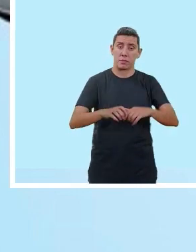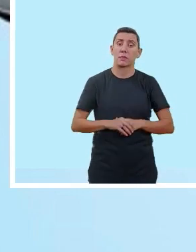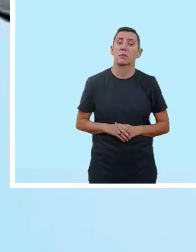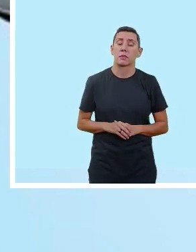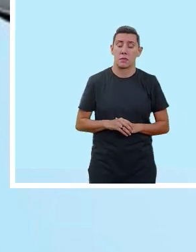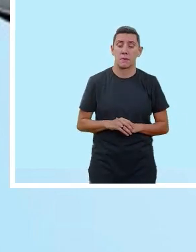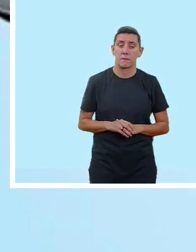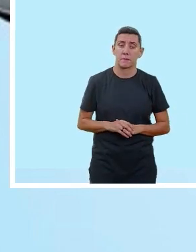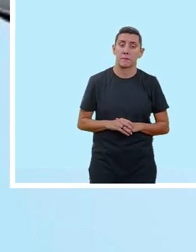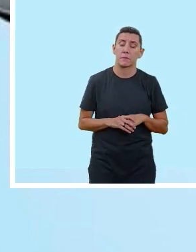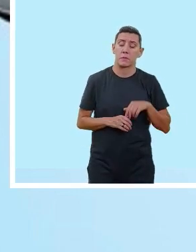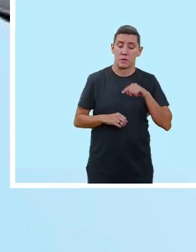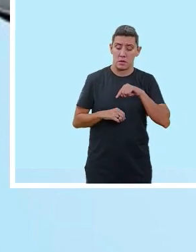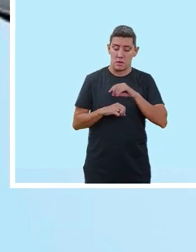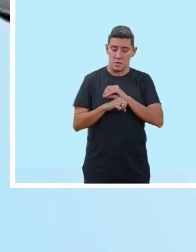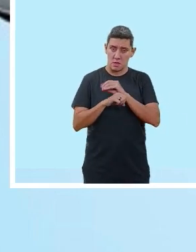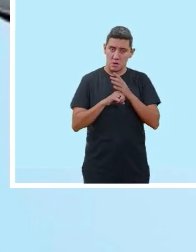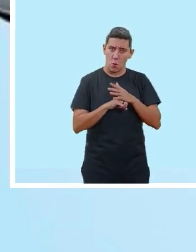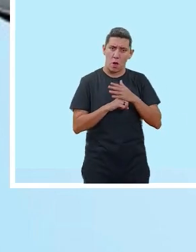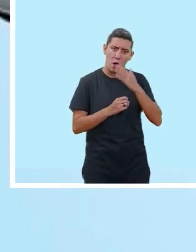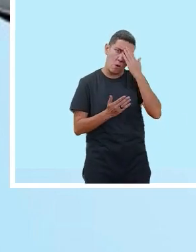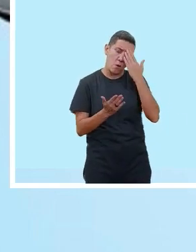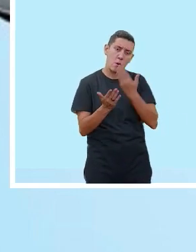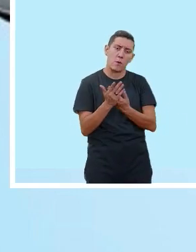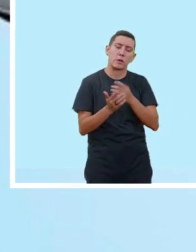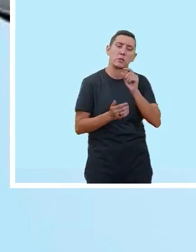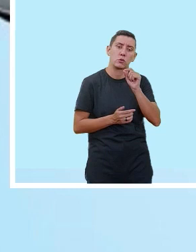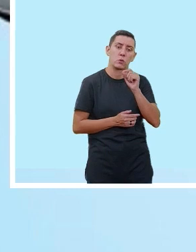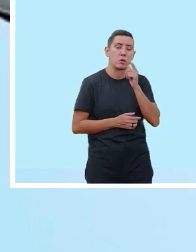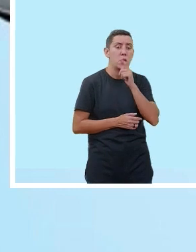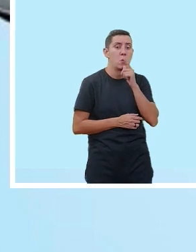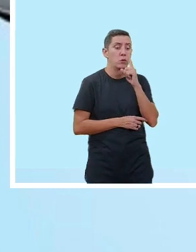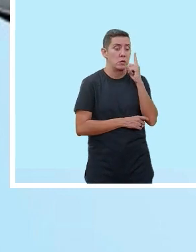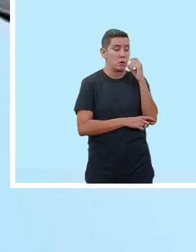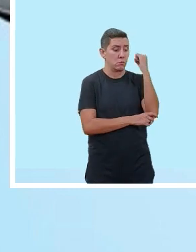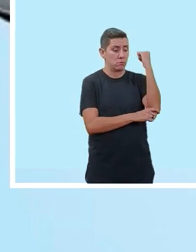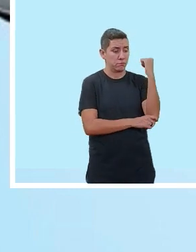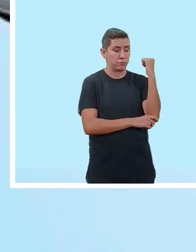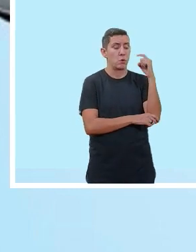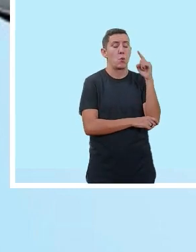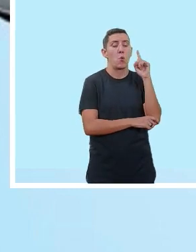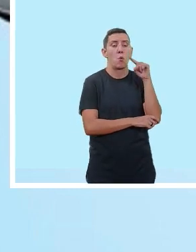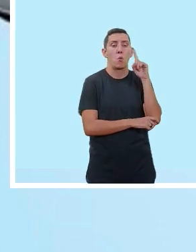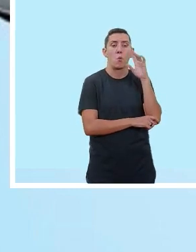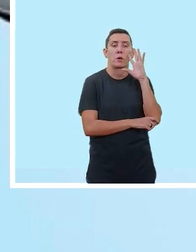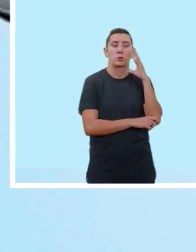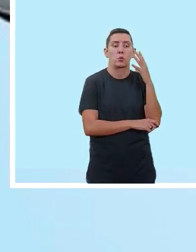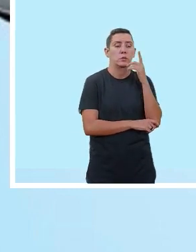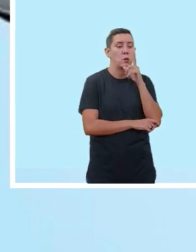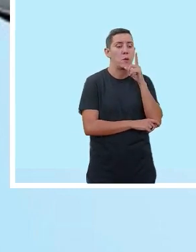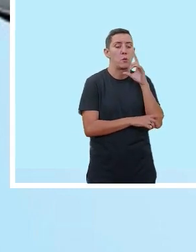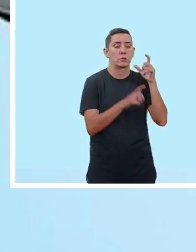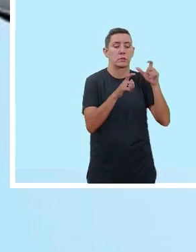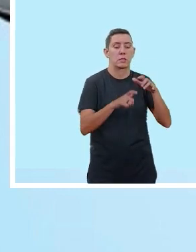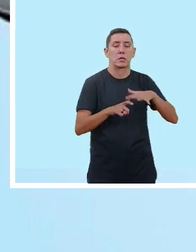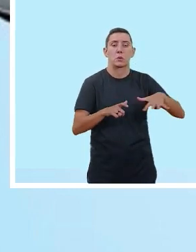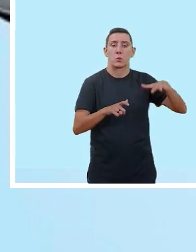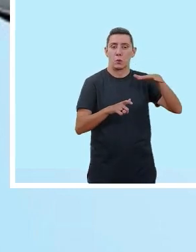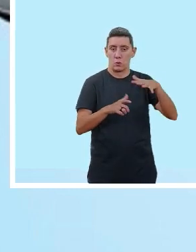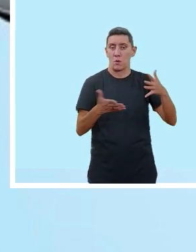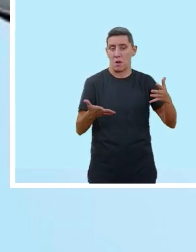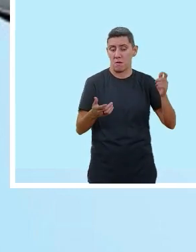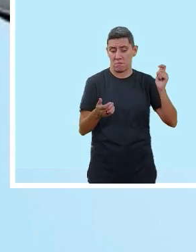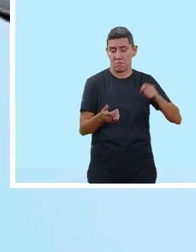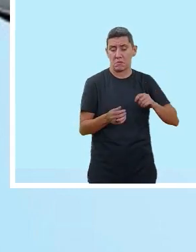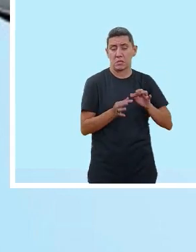ela trabalha com uma filosofia que é um site, um vendor, uma solução. Então, que a solução seja o mais simplificada